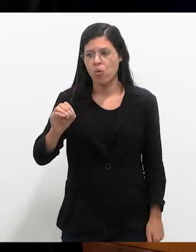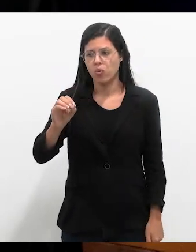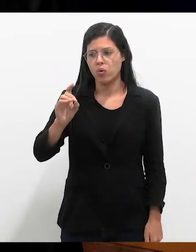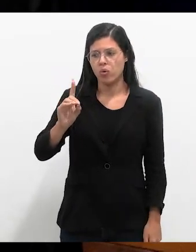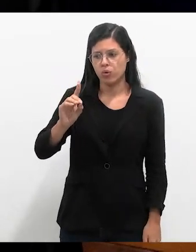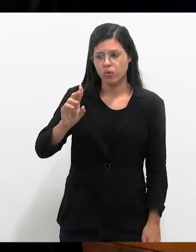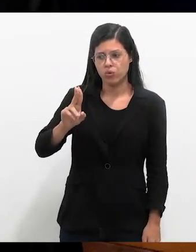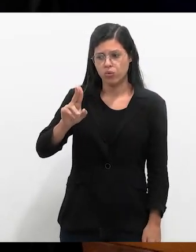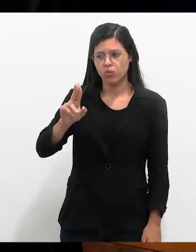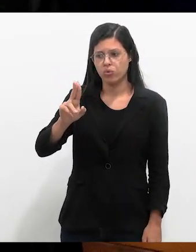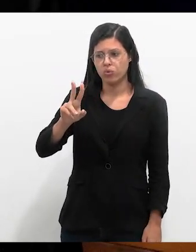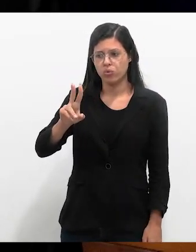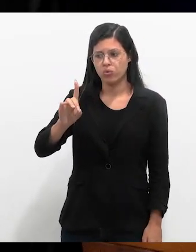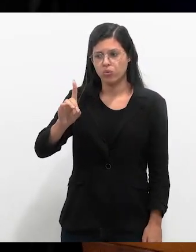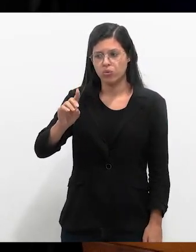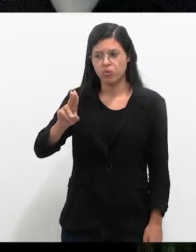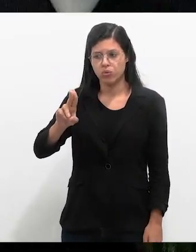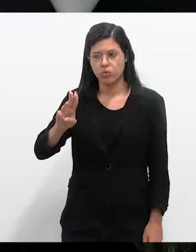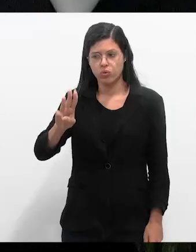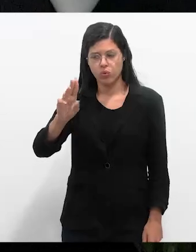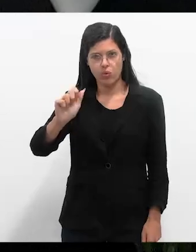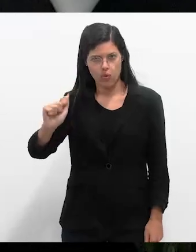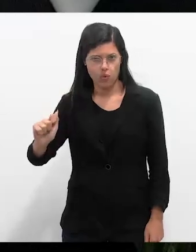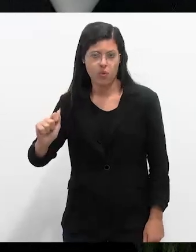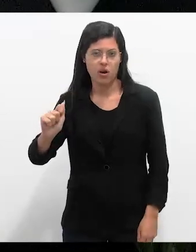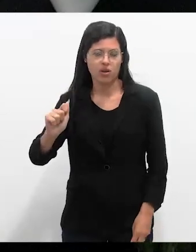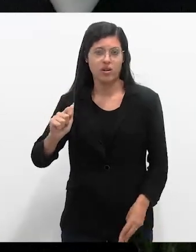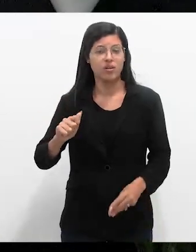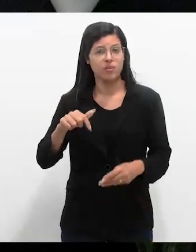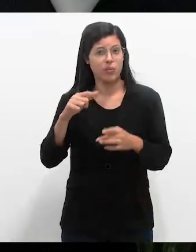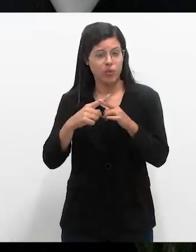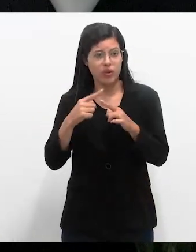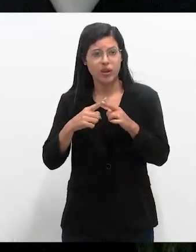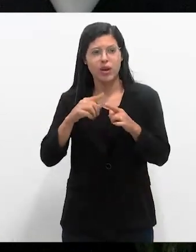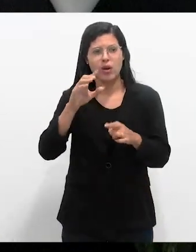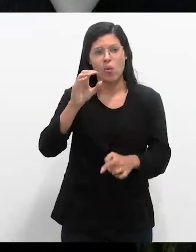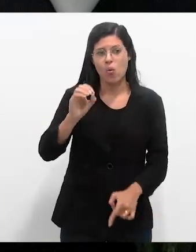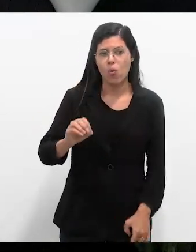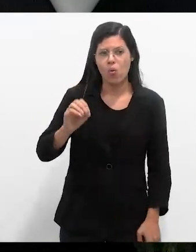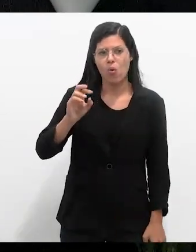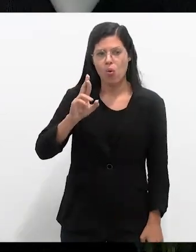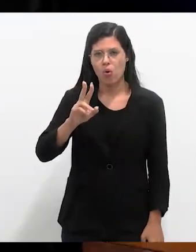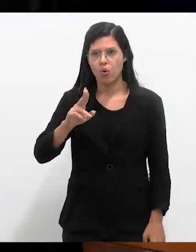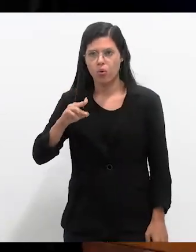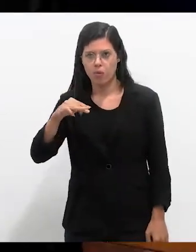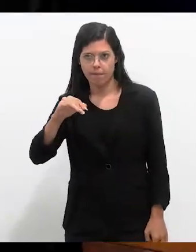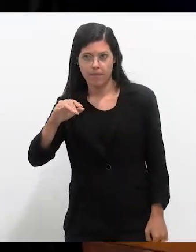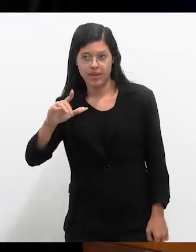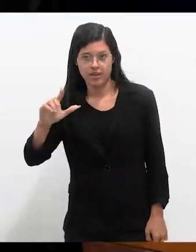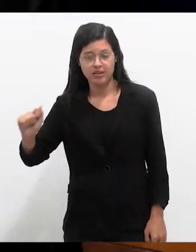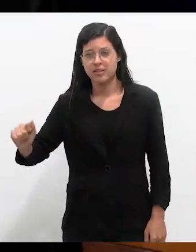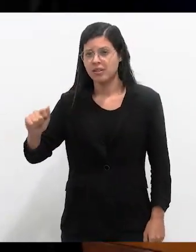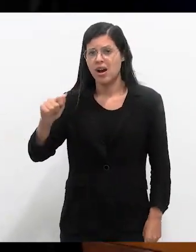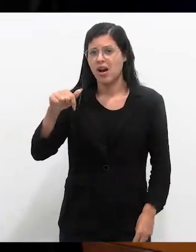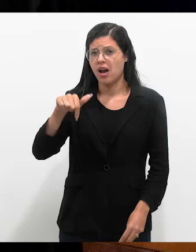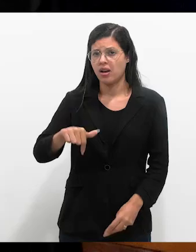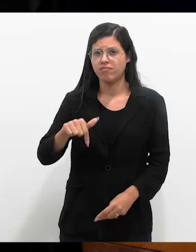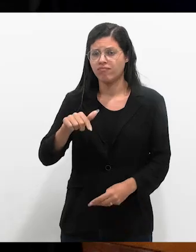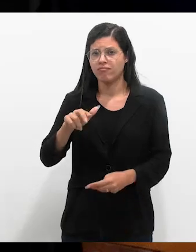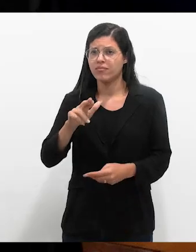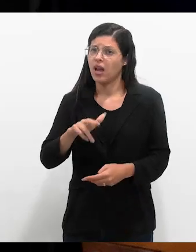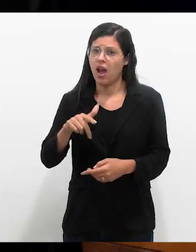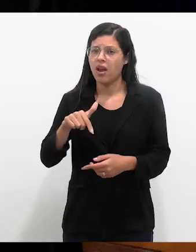Ifá, a gente liga a Orumilá, né? E Orumilá não é rei de terra nenhuma. Orumilá é esse nômade, é esse caminhante. Por isso que a gente segue essa